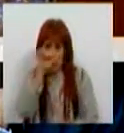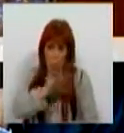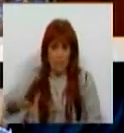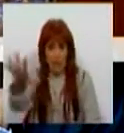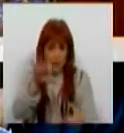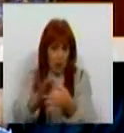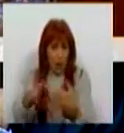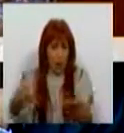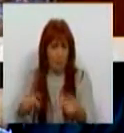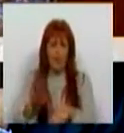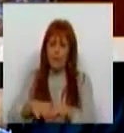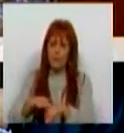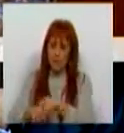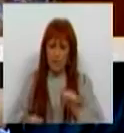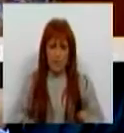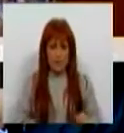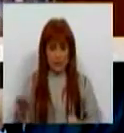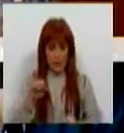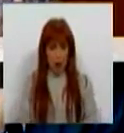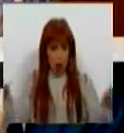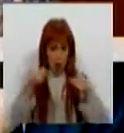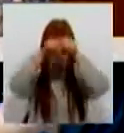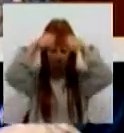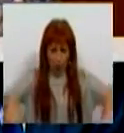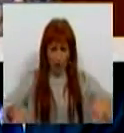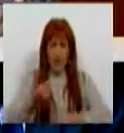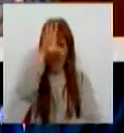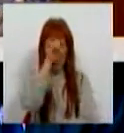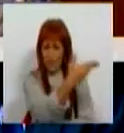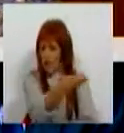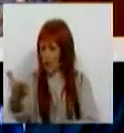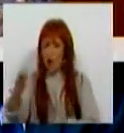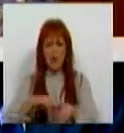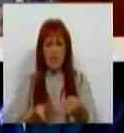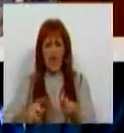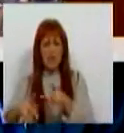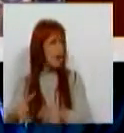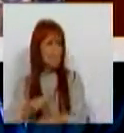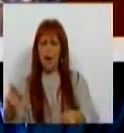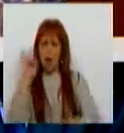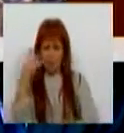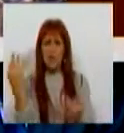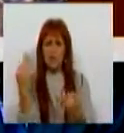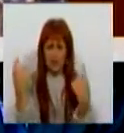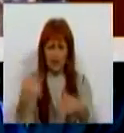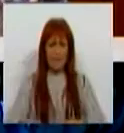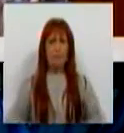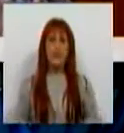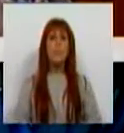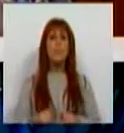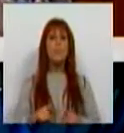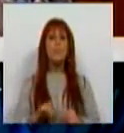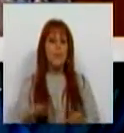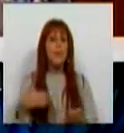ambientais. E é por isso que na nova orgânica do Governo fizemos uma alteração da maior importância, que